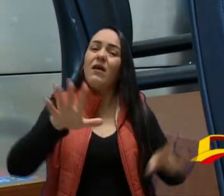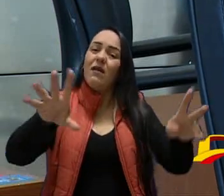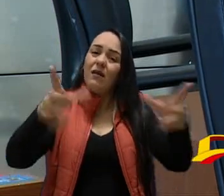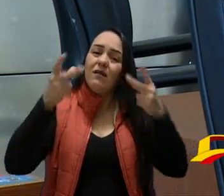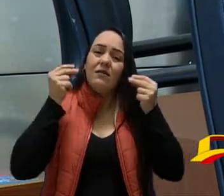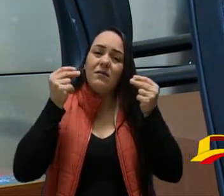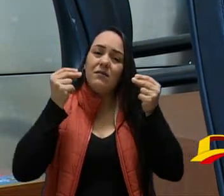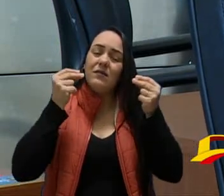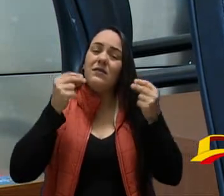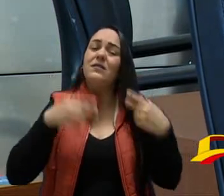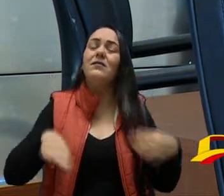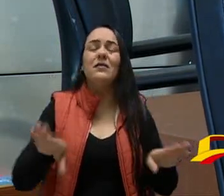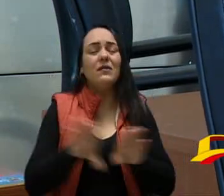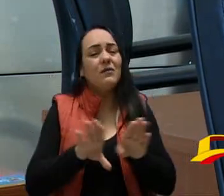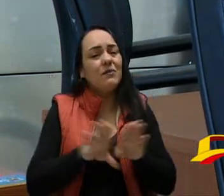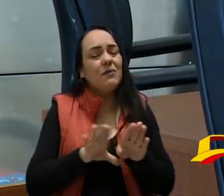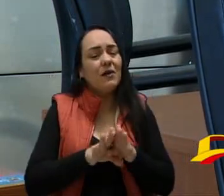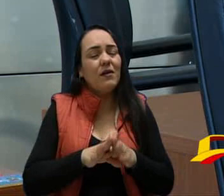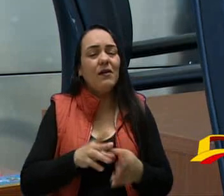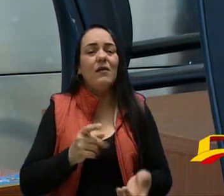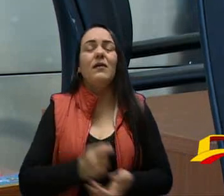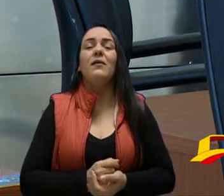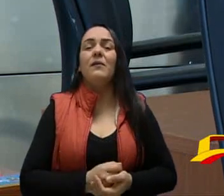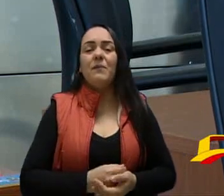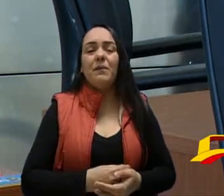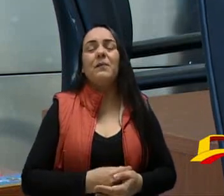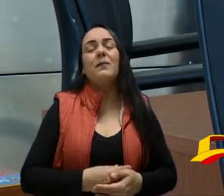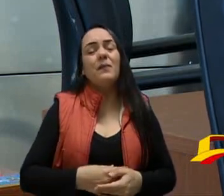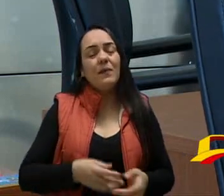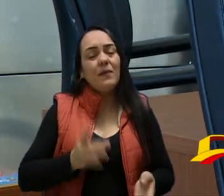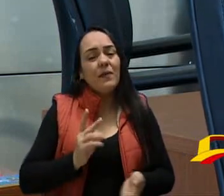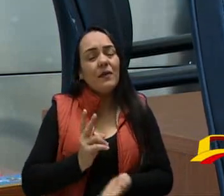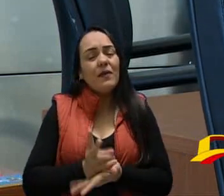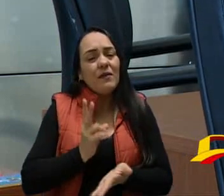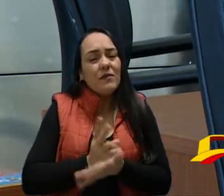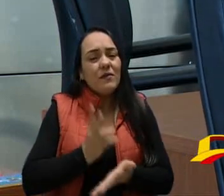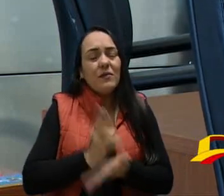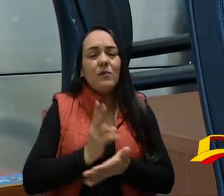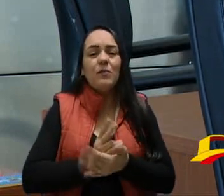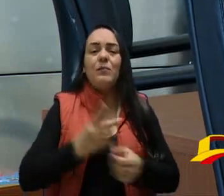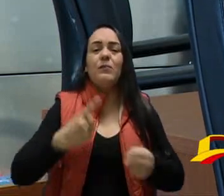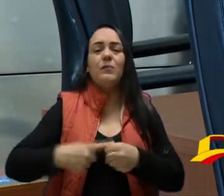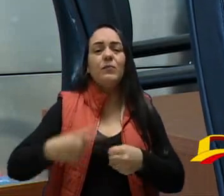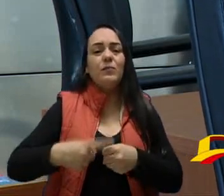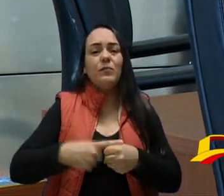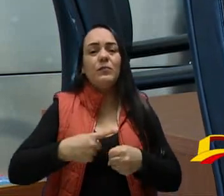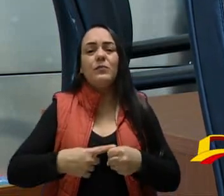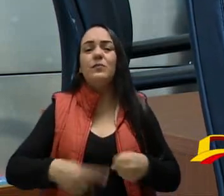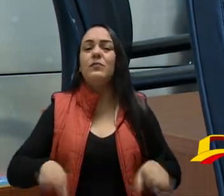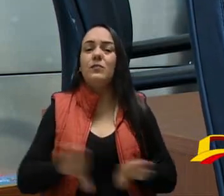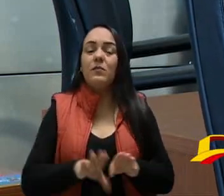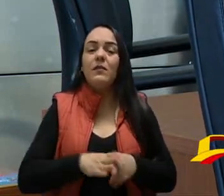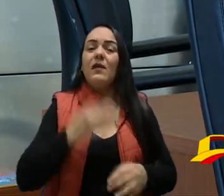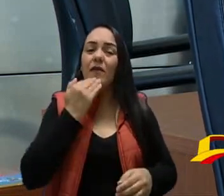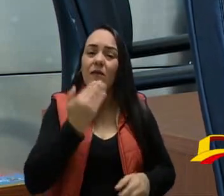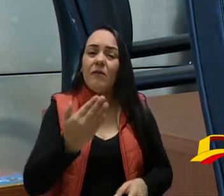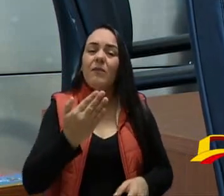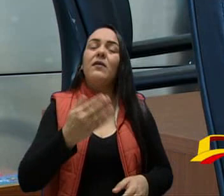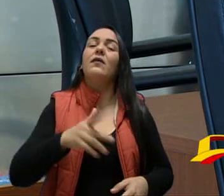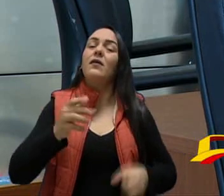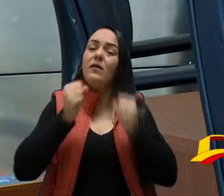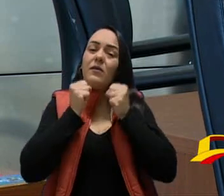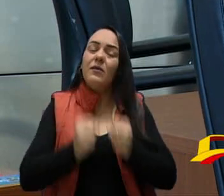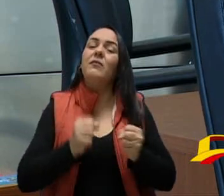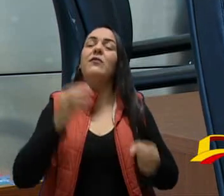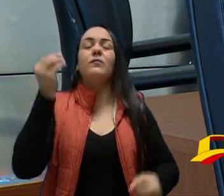atenção eu sei que pode ser até um case que porque isso talvez nos outros municípios isso também tá atravancado eu peço que vocês